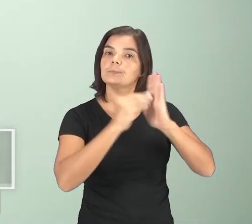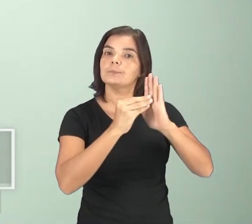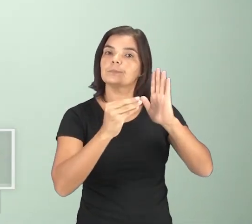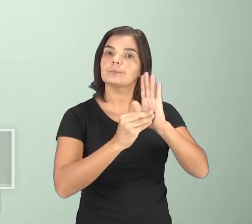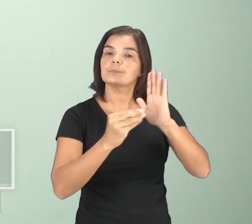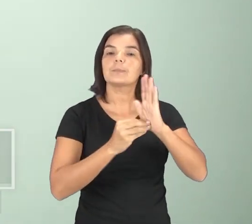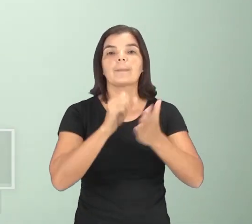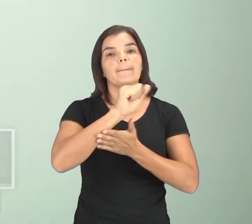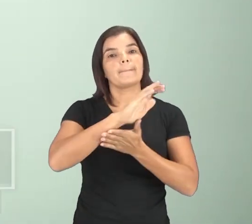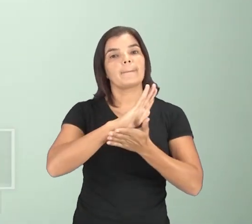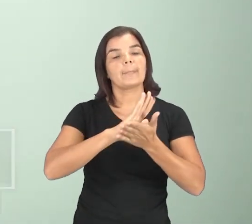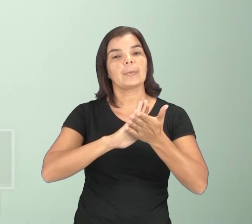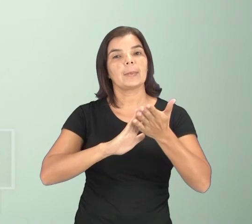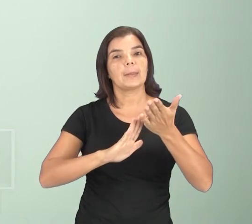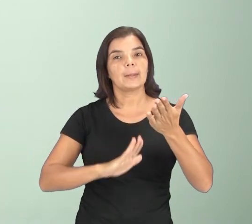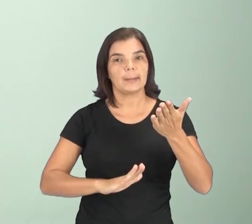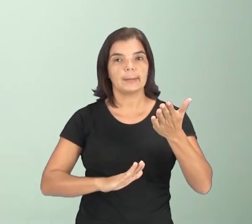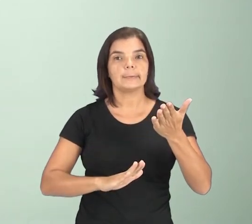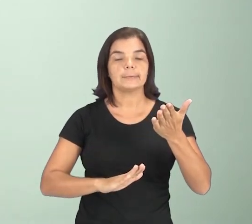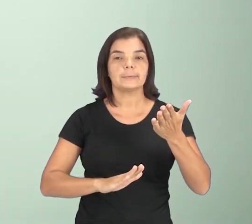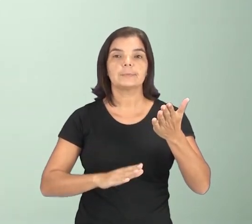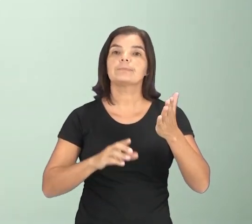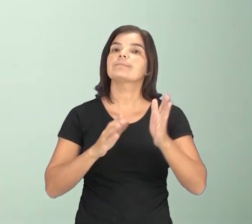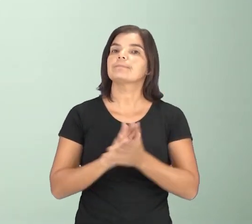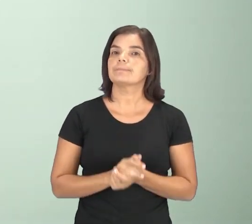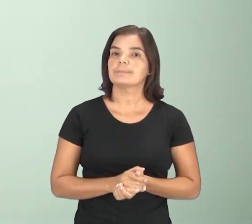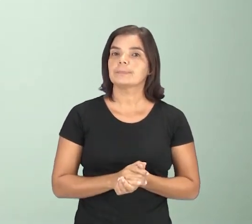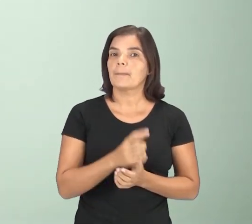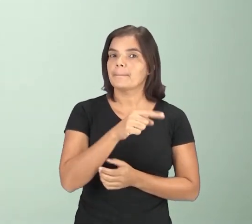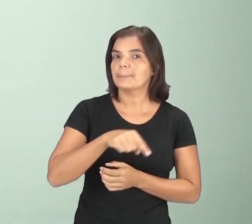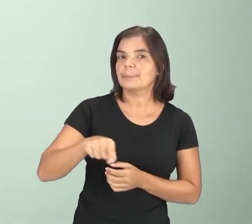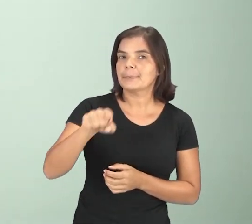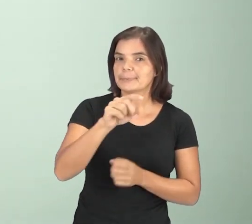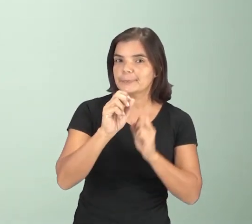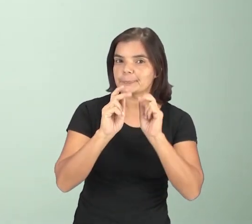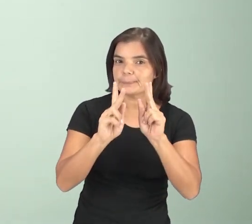de atividades como exercício para